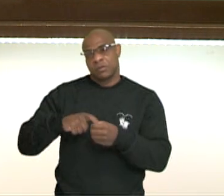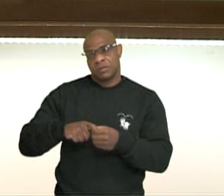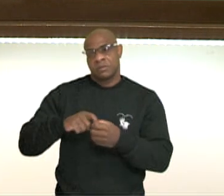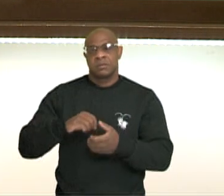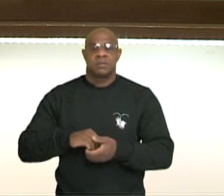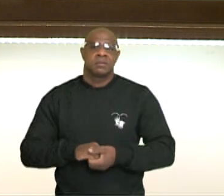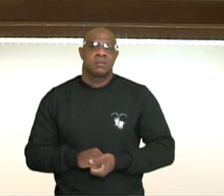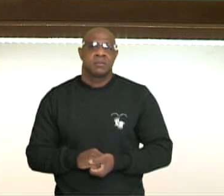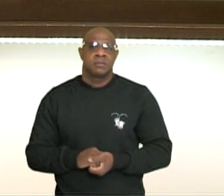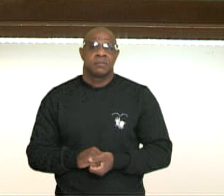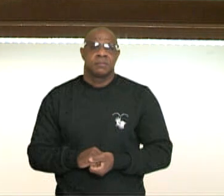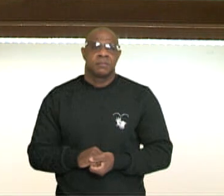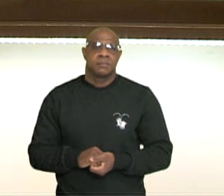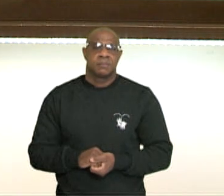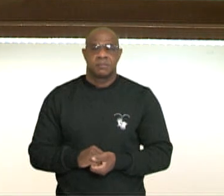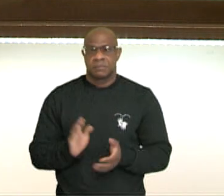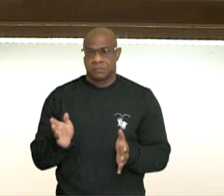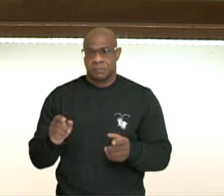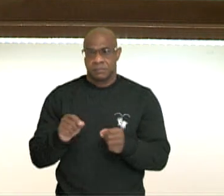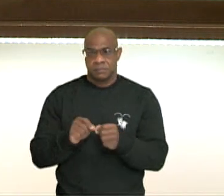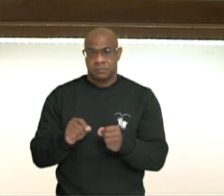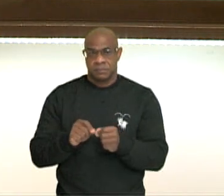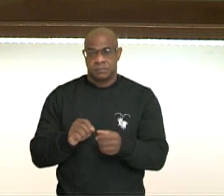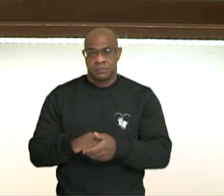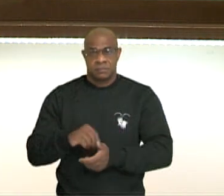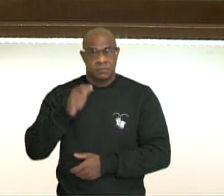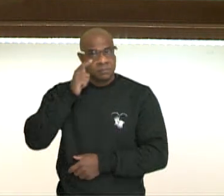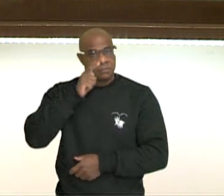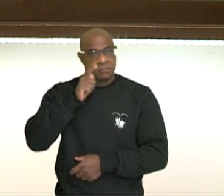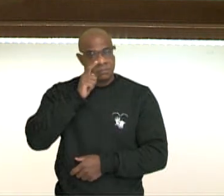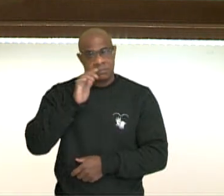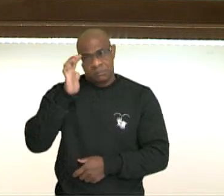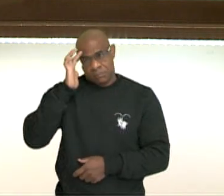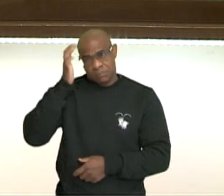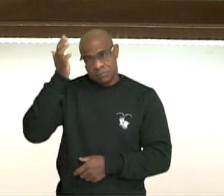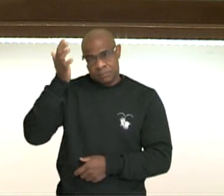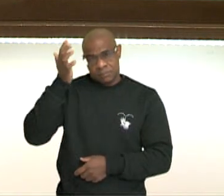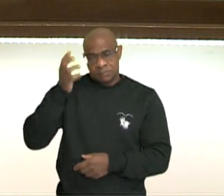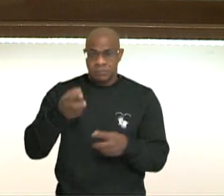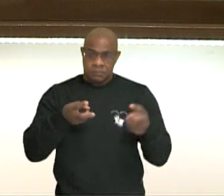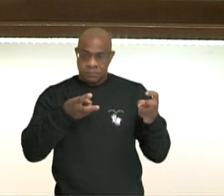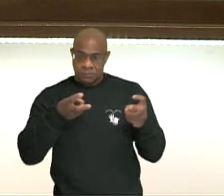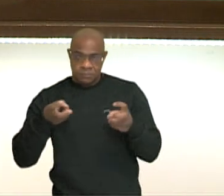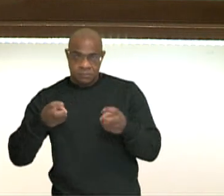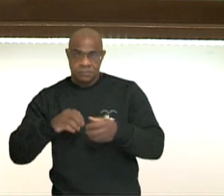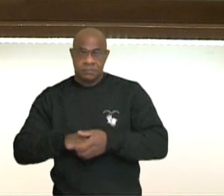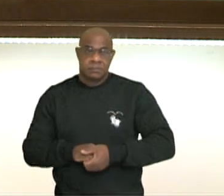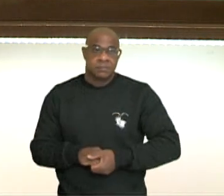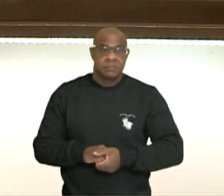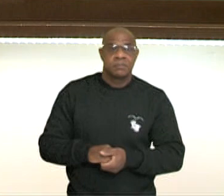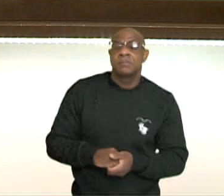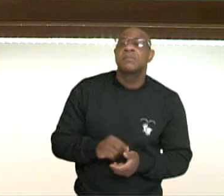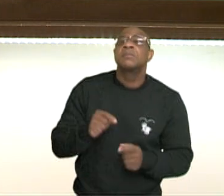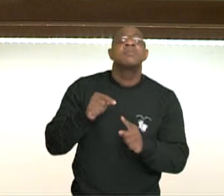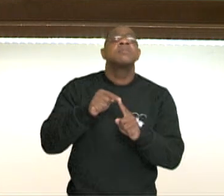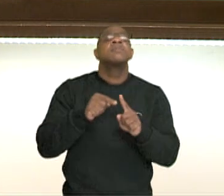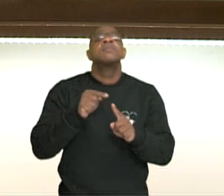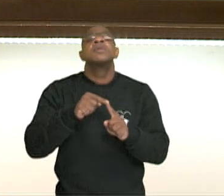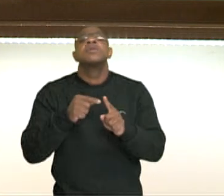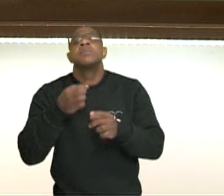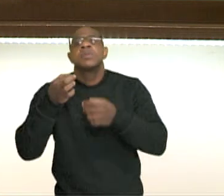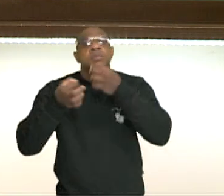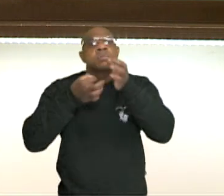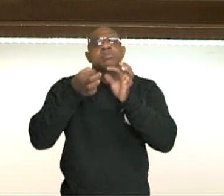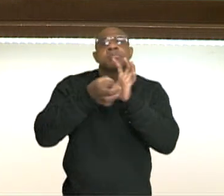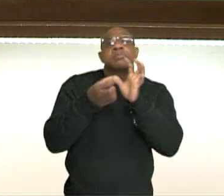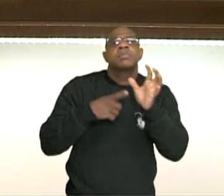Voltei. Já fez? Conseguiu resolver? Identificou? Claro que identificou, né? Que tipo de argumento é usado